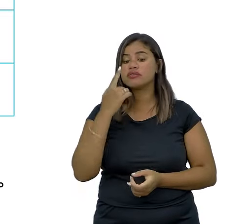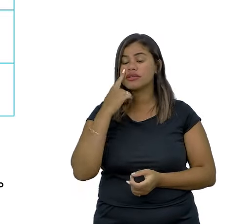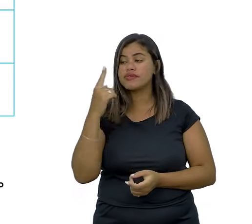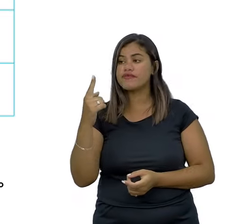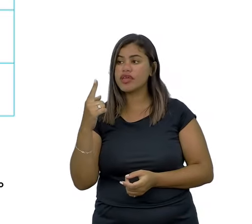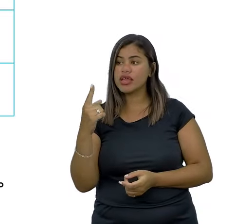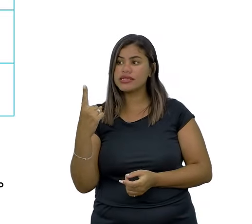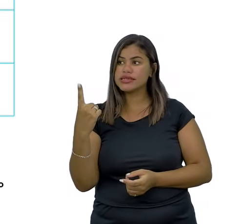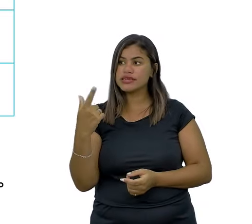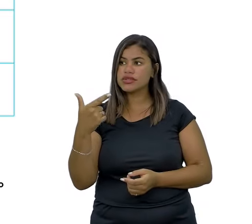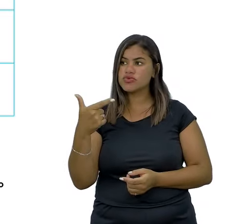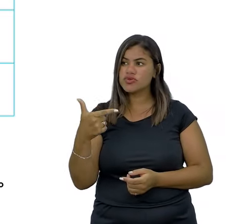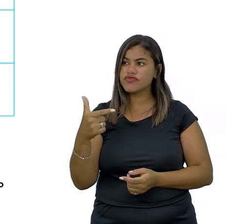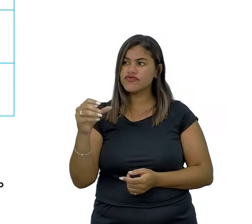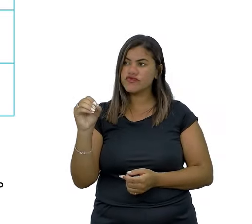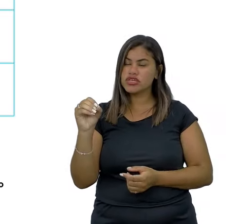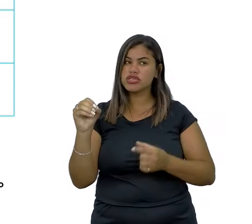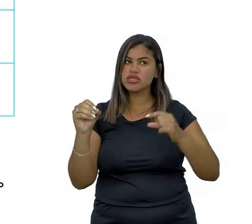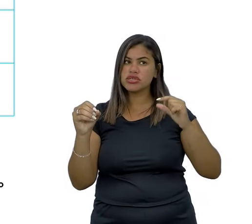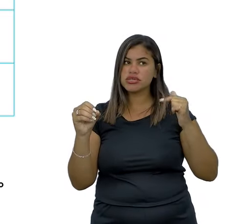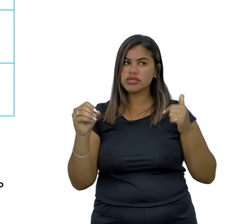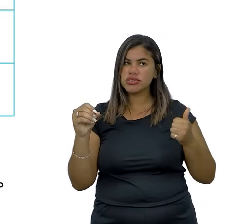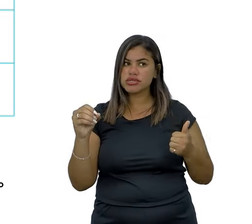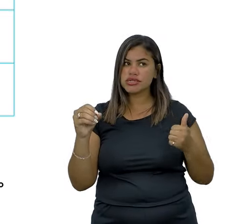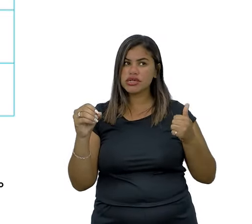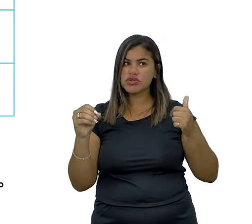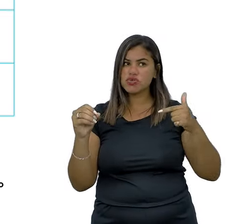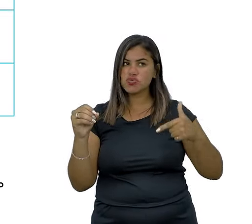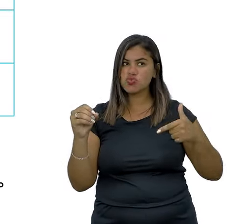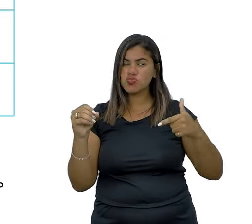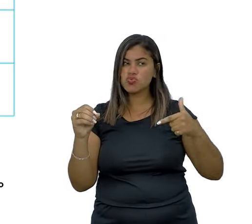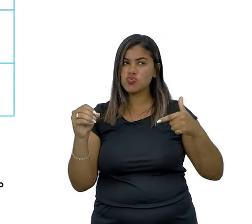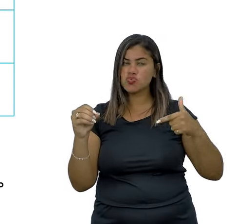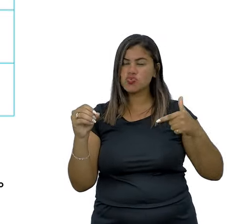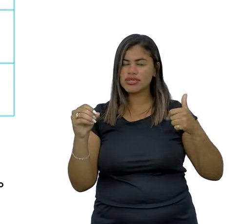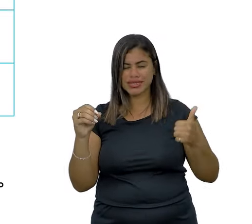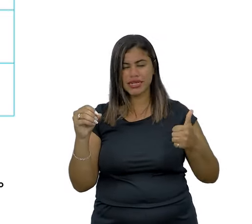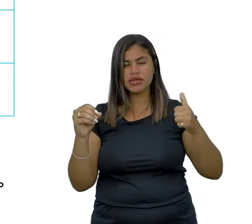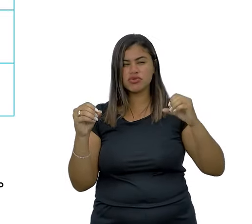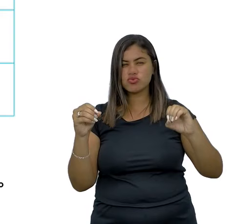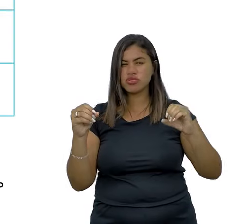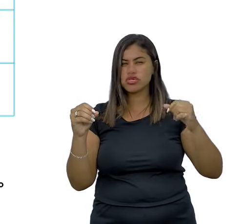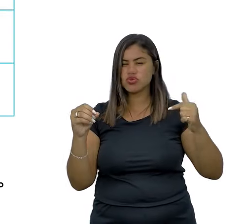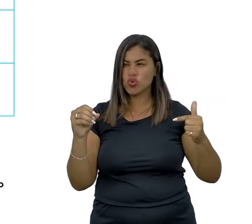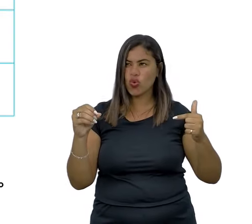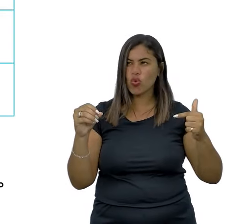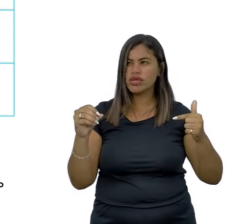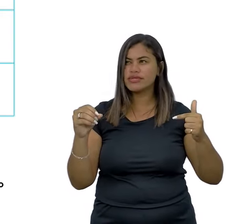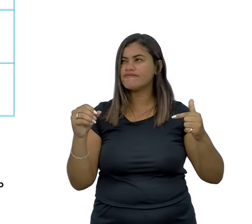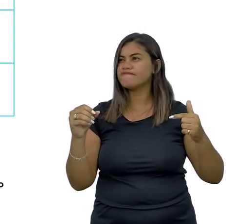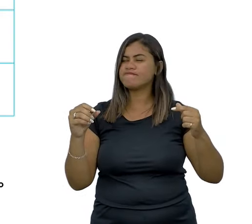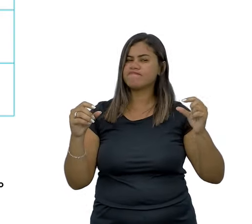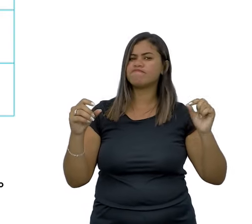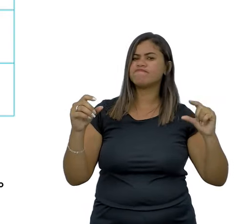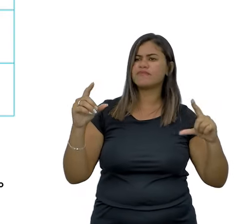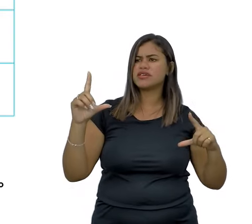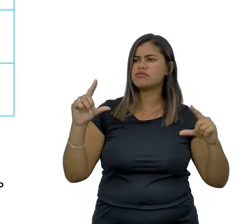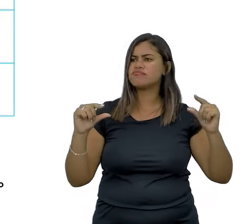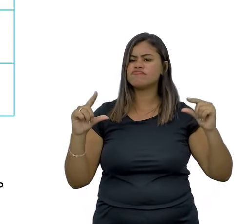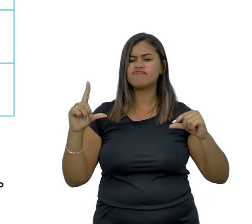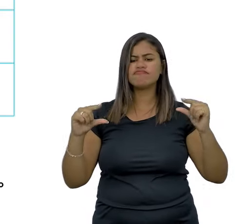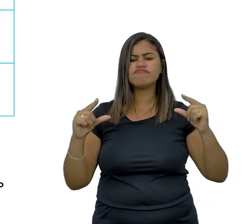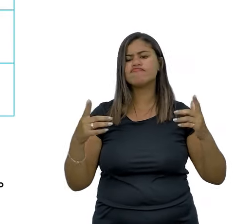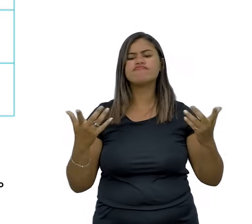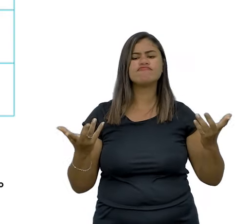é claro, eles têm que saber que é o número que está na casa da dezena simples, né? E fazer a comparação, se é o 2, que